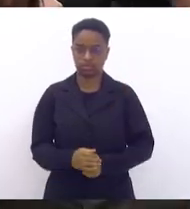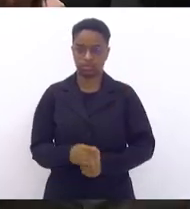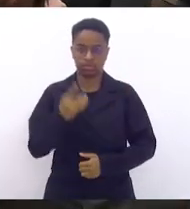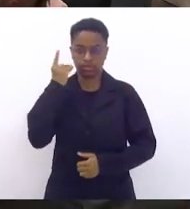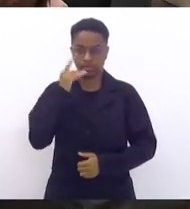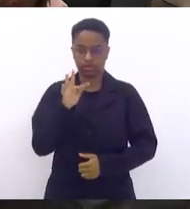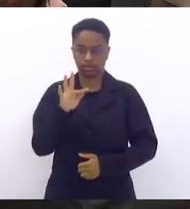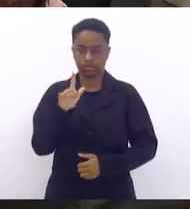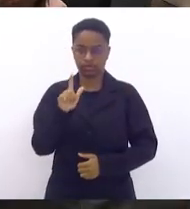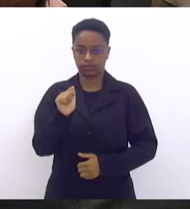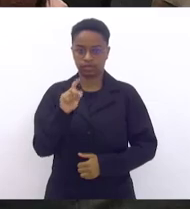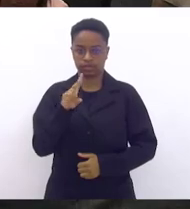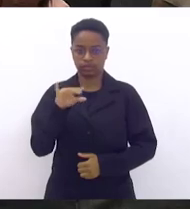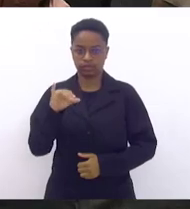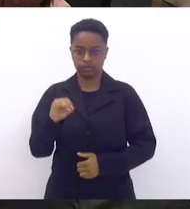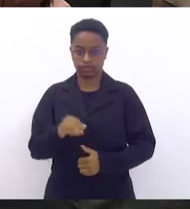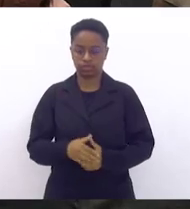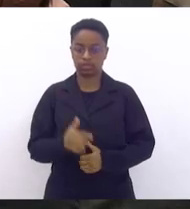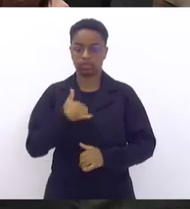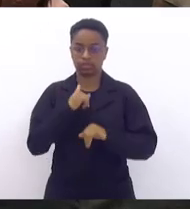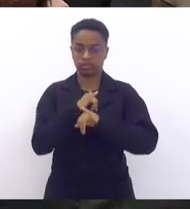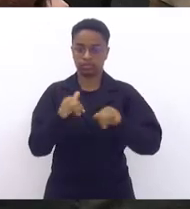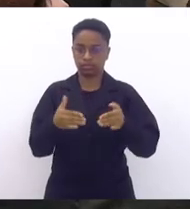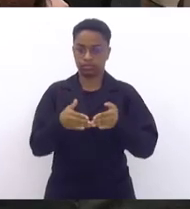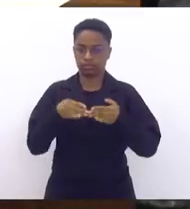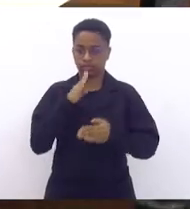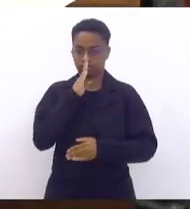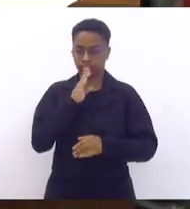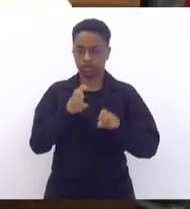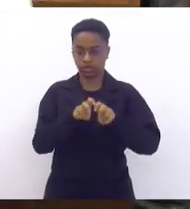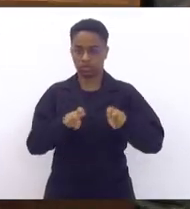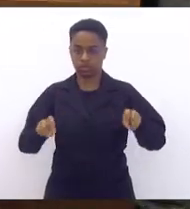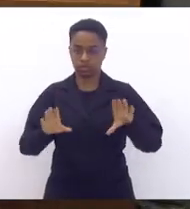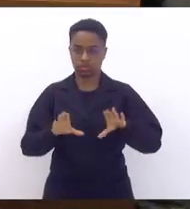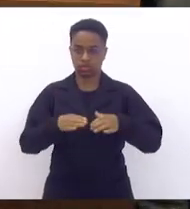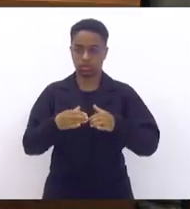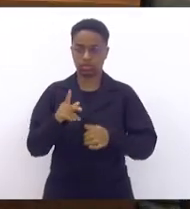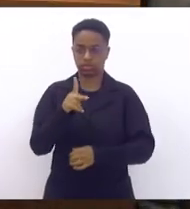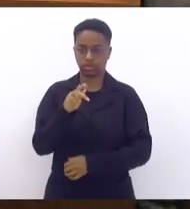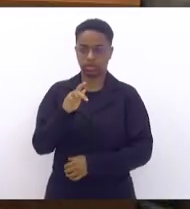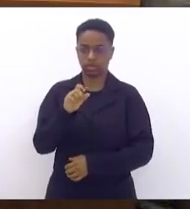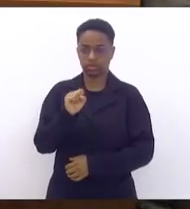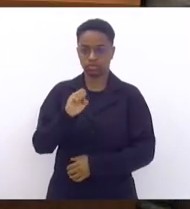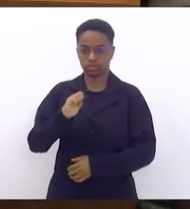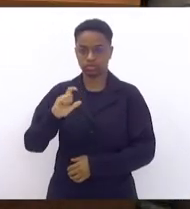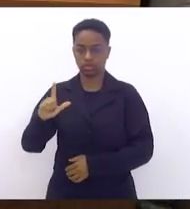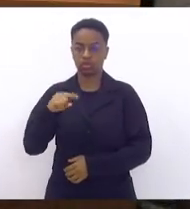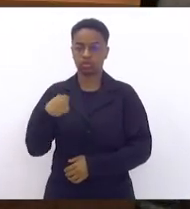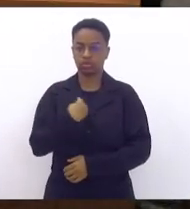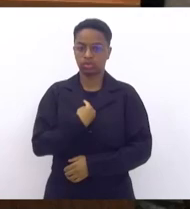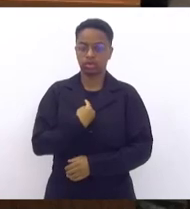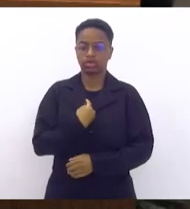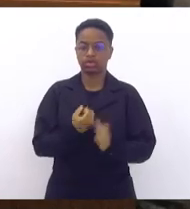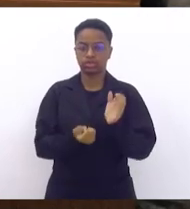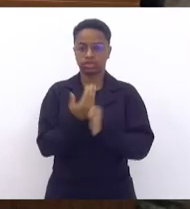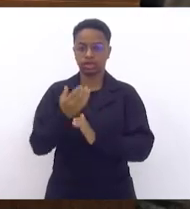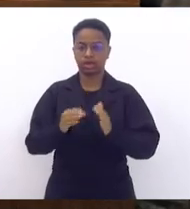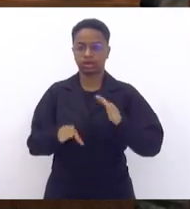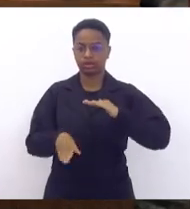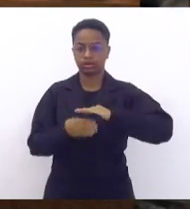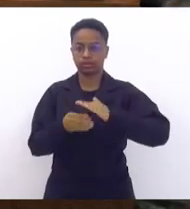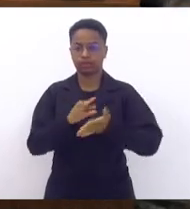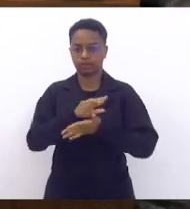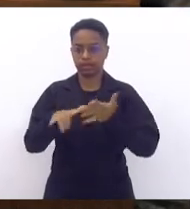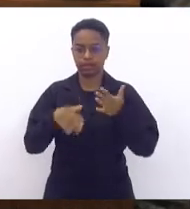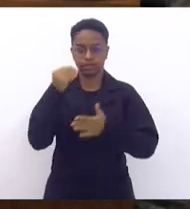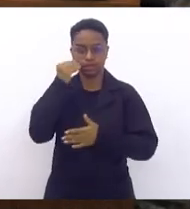Serafini. Quero declarar a abstenção do mercado do PSOL. A gente fez várias emendas buscando aperfeiçoar a indicação legislativa.